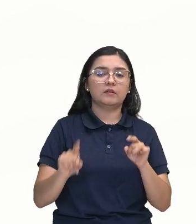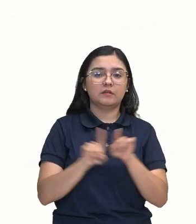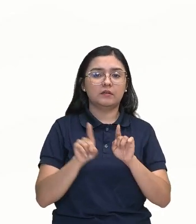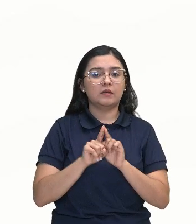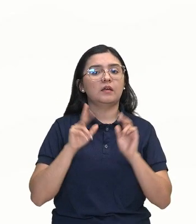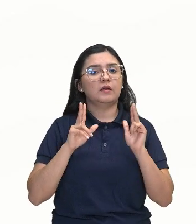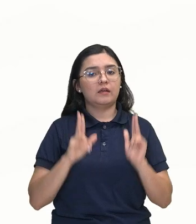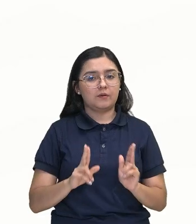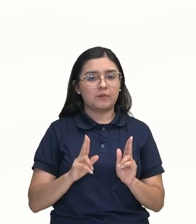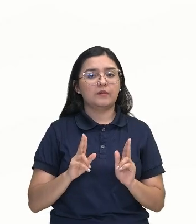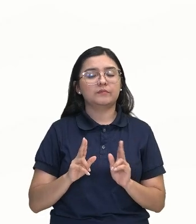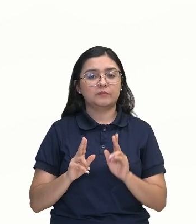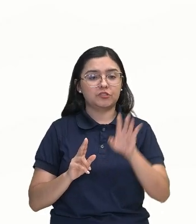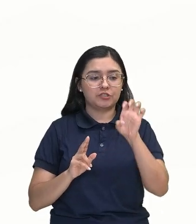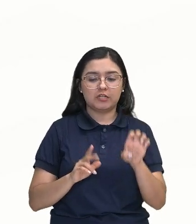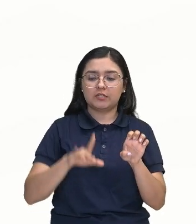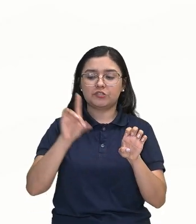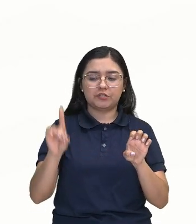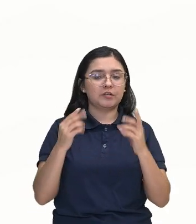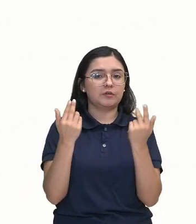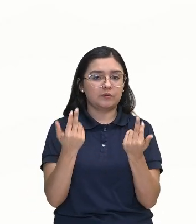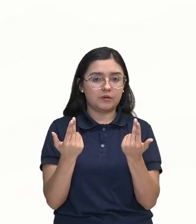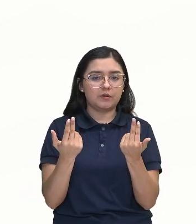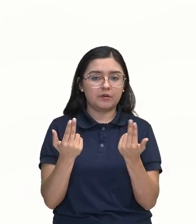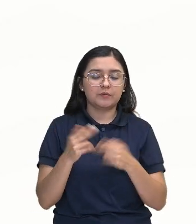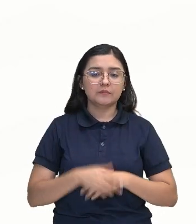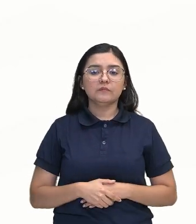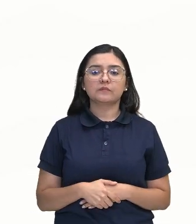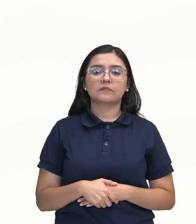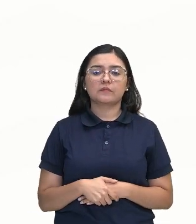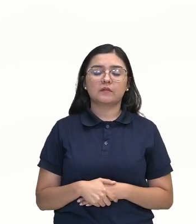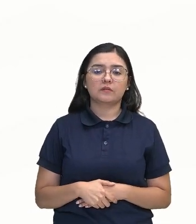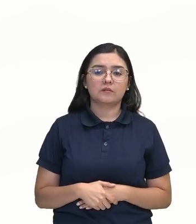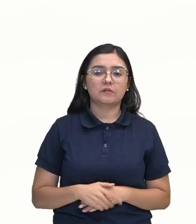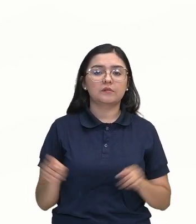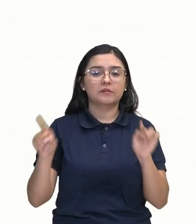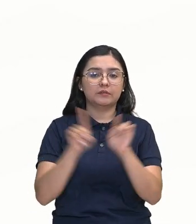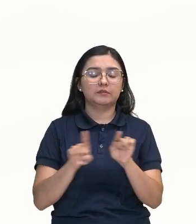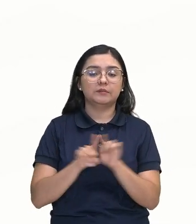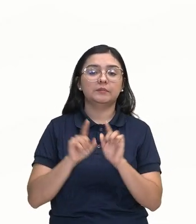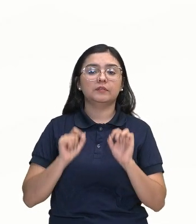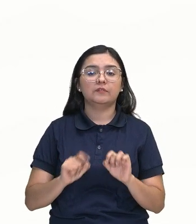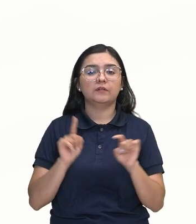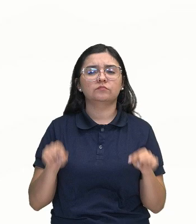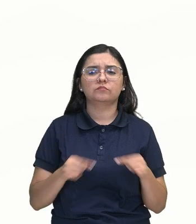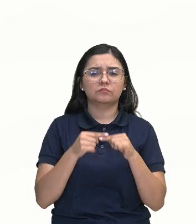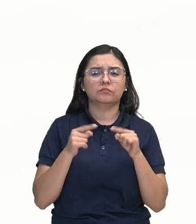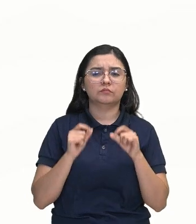que está à nossa direita. E esse lado que está à nossa direita, ele vai coincidir justamente